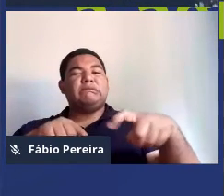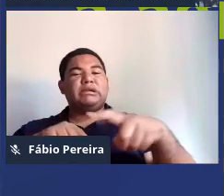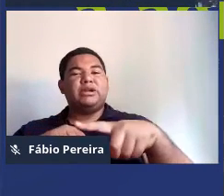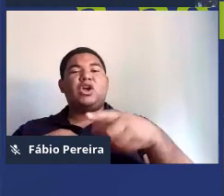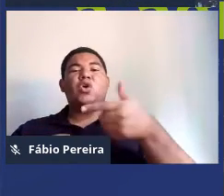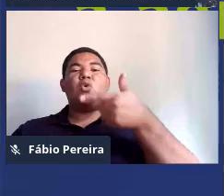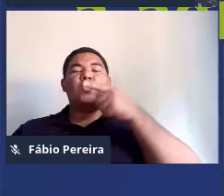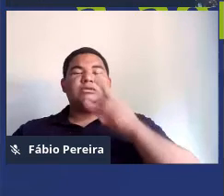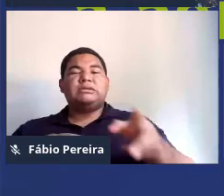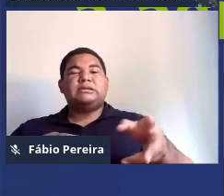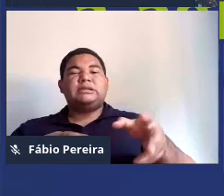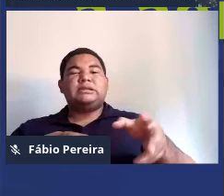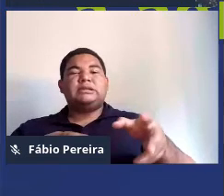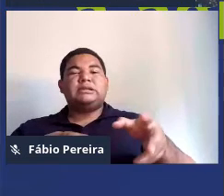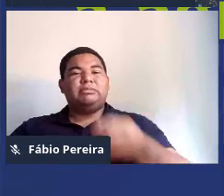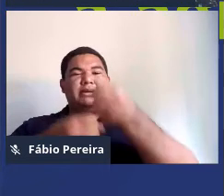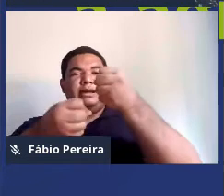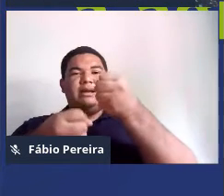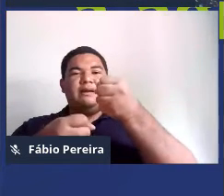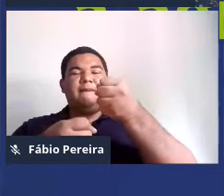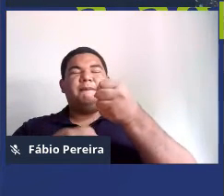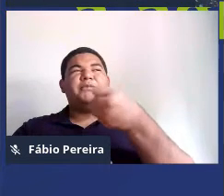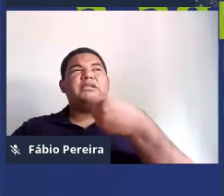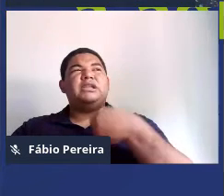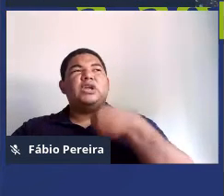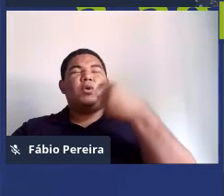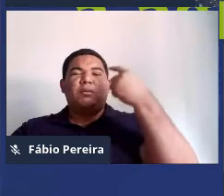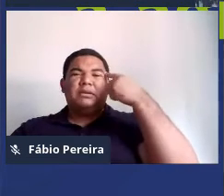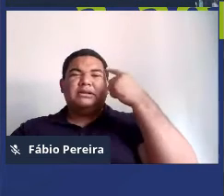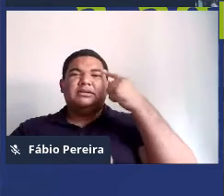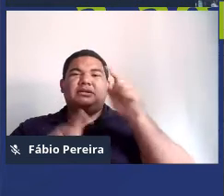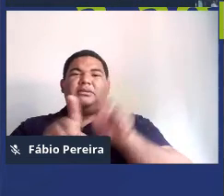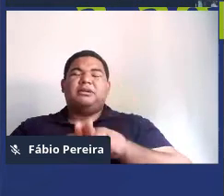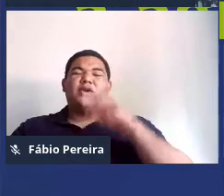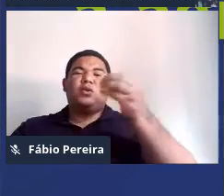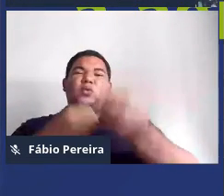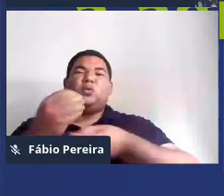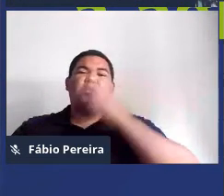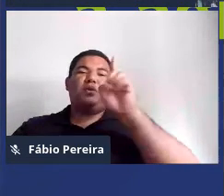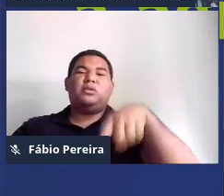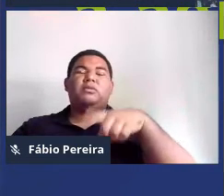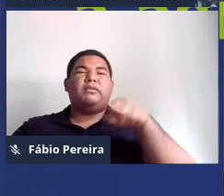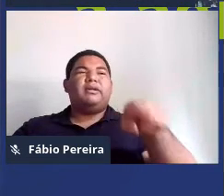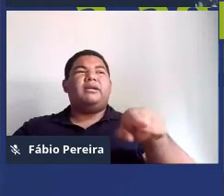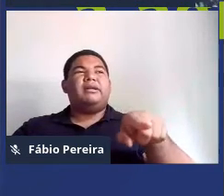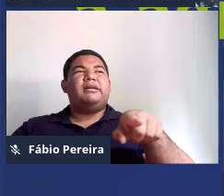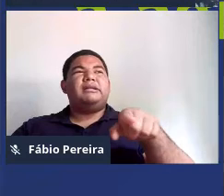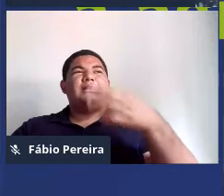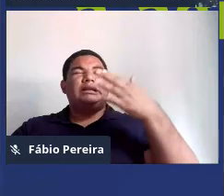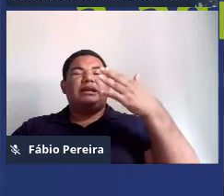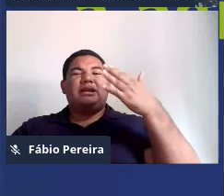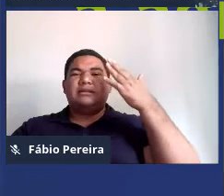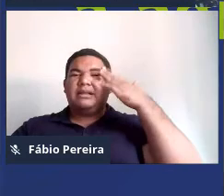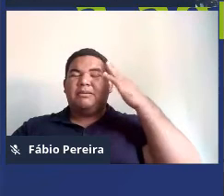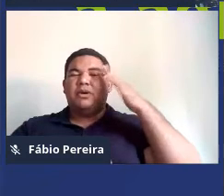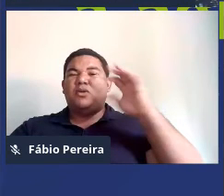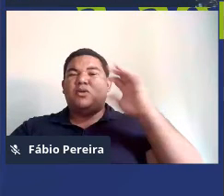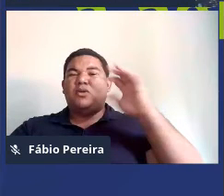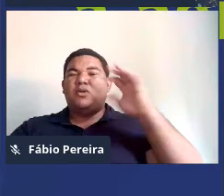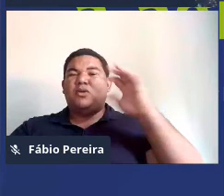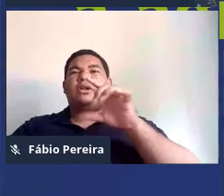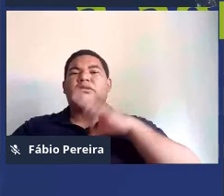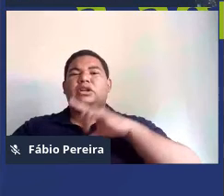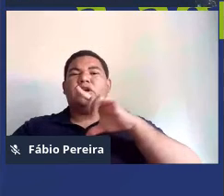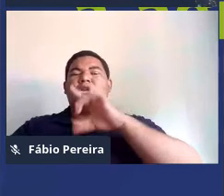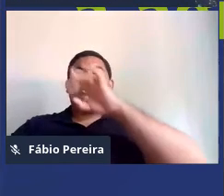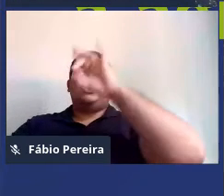capturar, e eu posso pensar nela como um biomarcador, um indicador, porque ela está em todo canto, é rústica, é